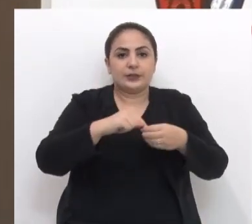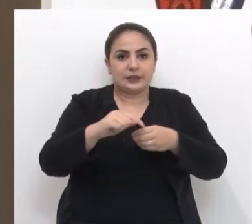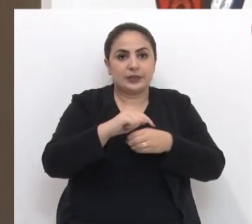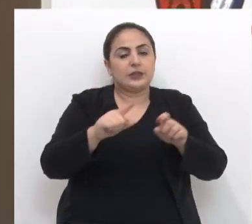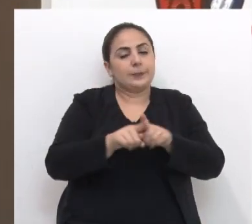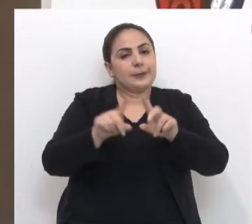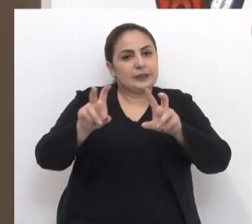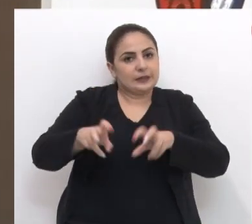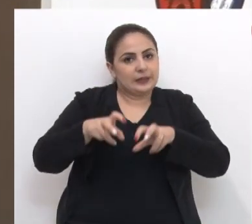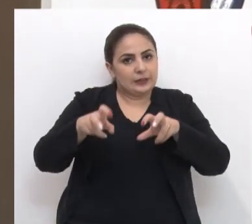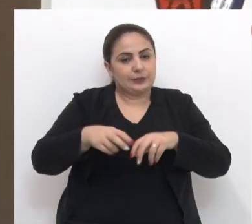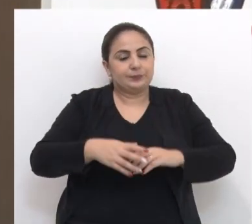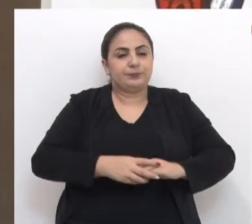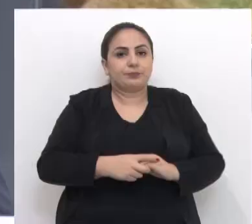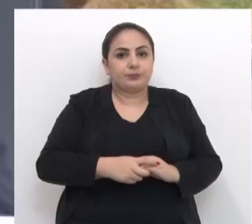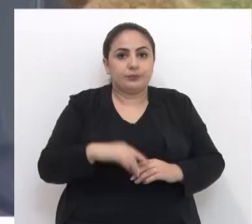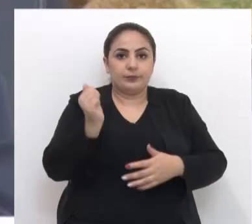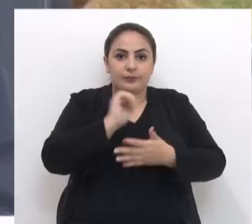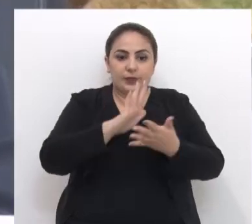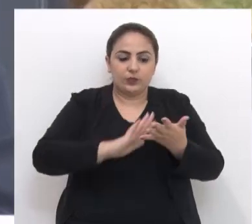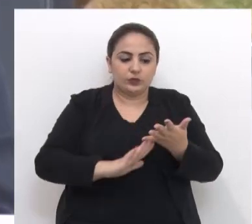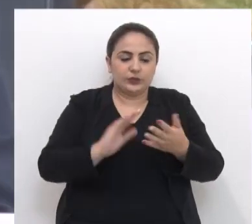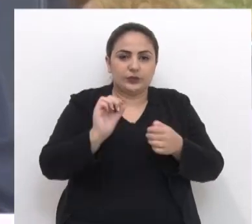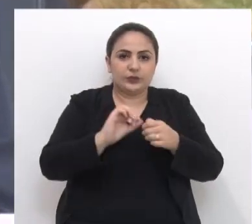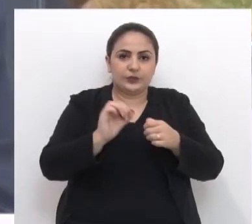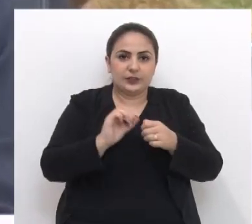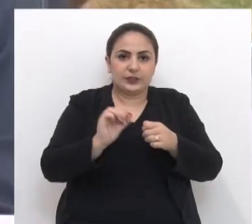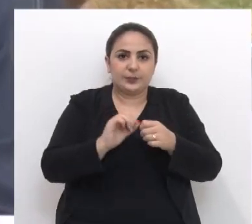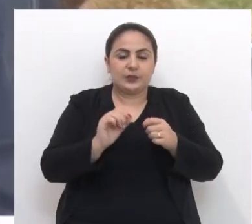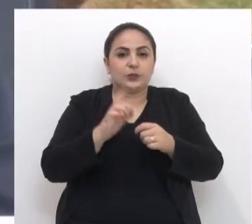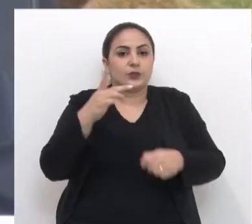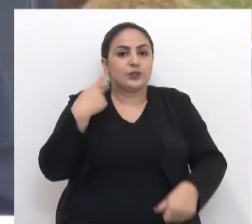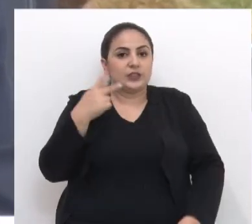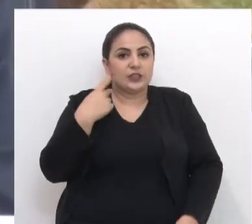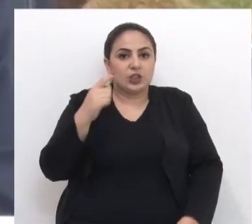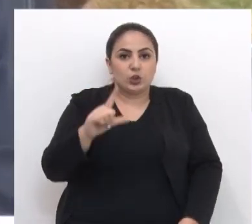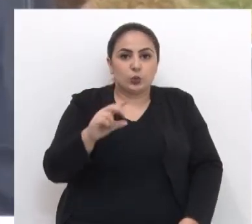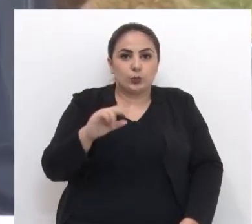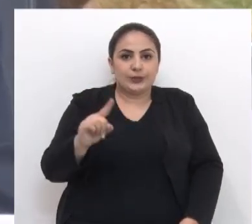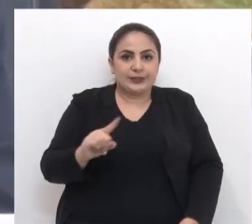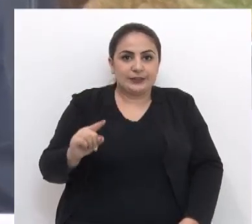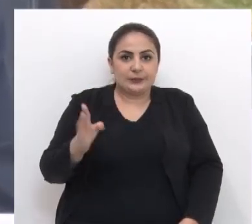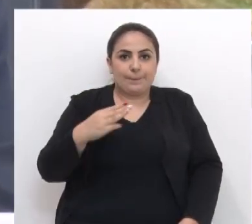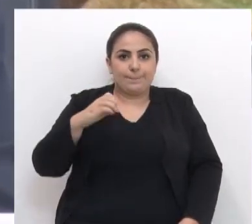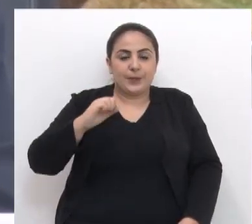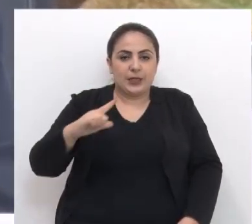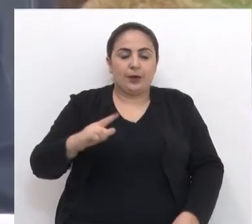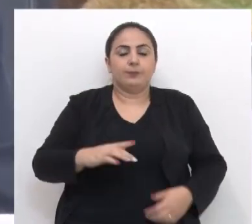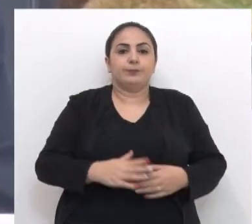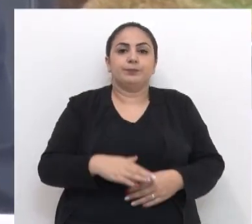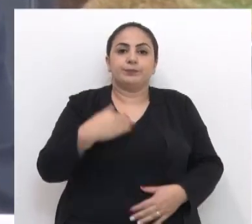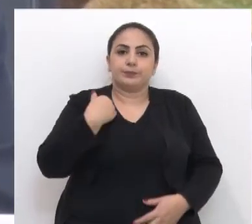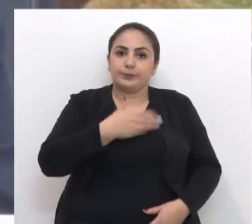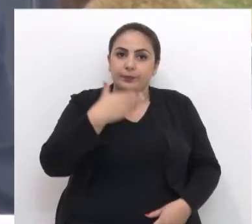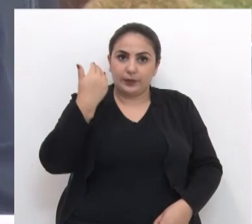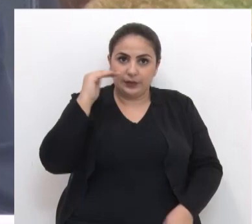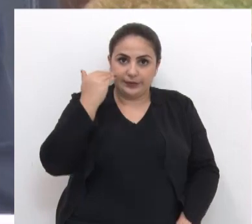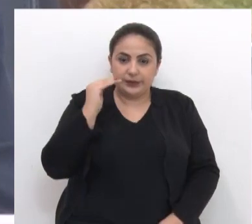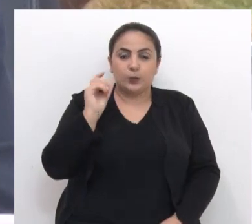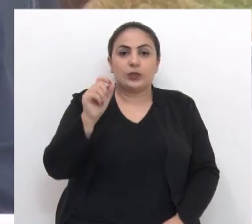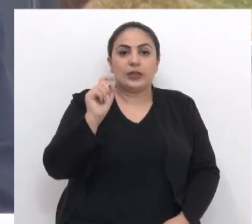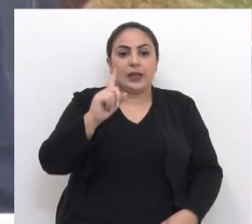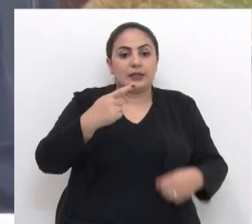Desenvolvimento Urbano e Interior. A atividade foi comandada pelo vereador Luiz Miguel Chais. Nós